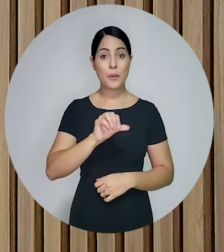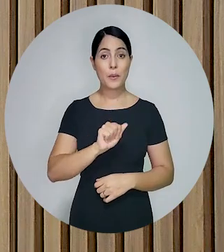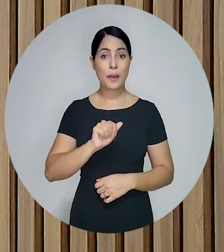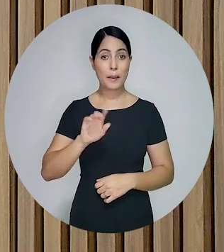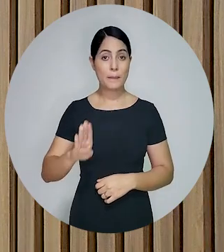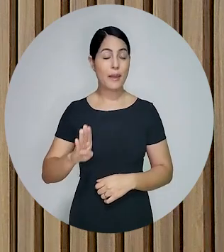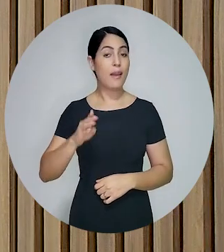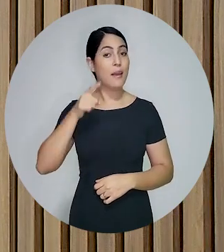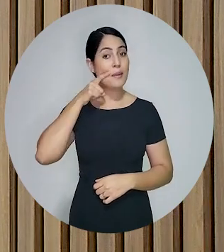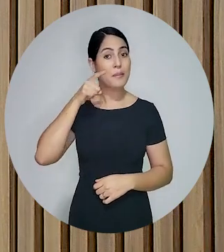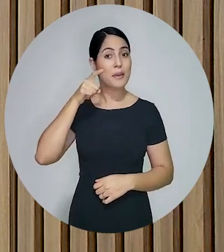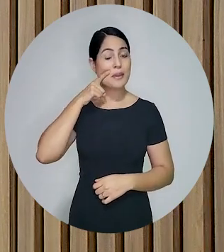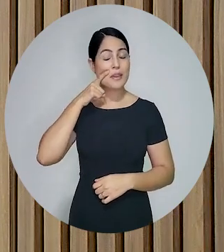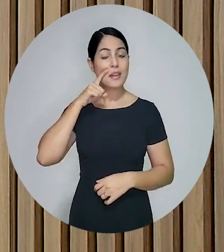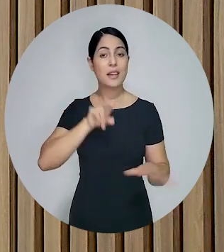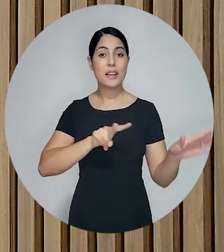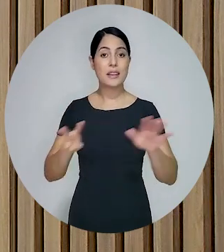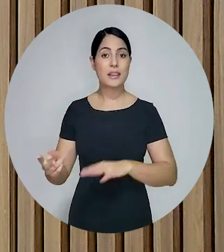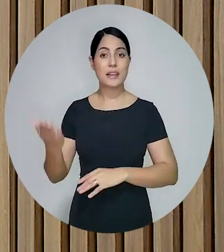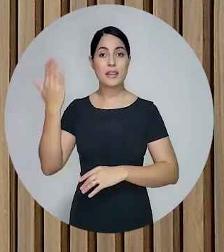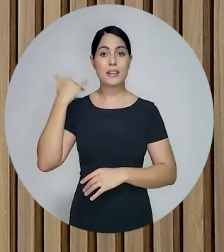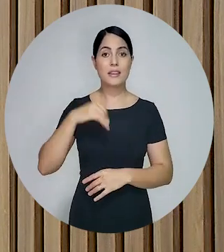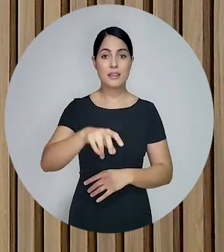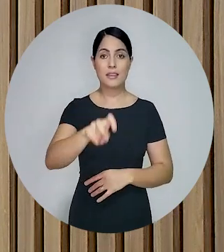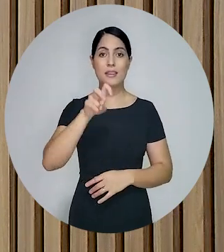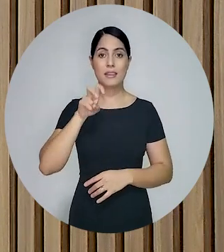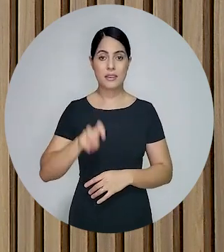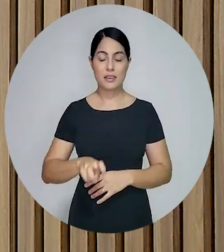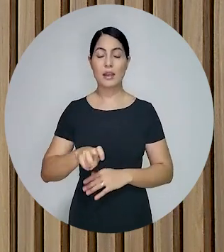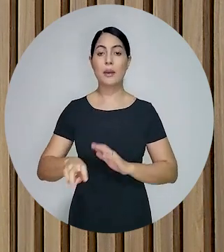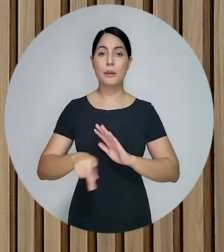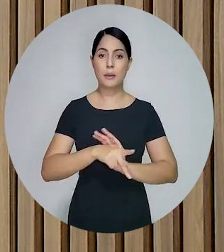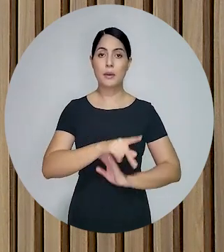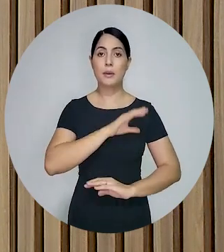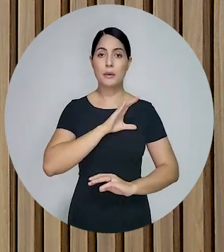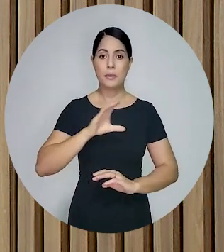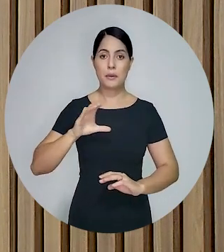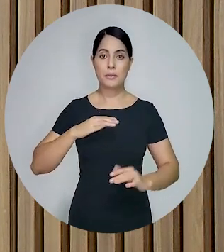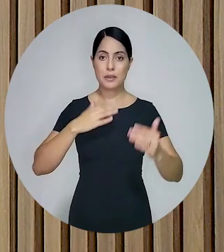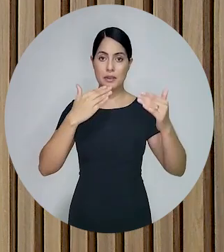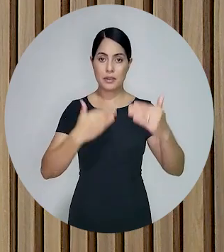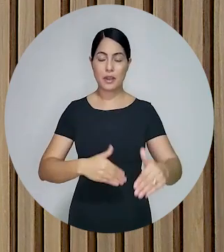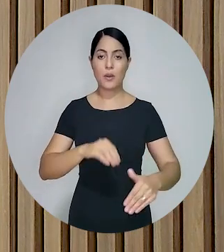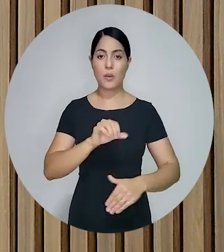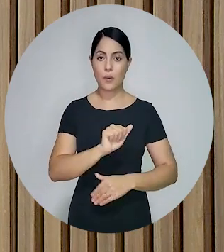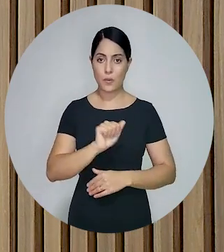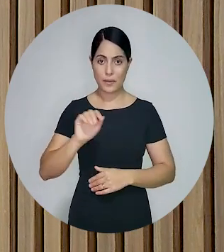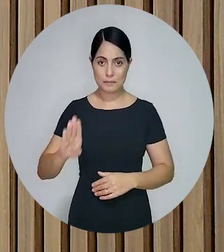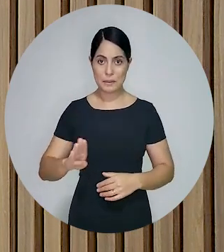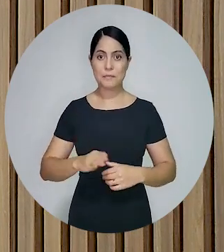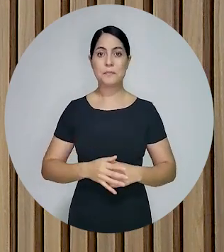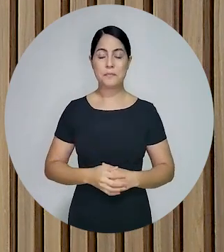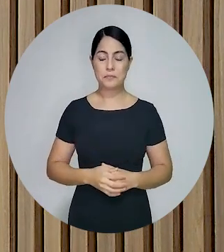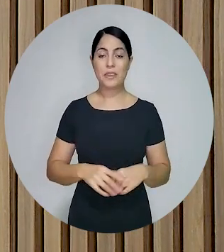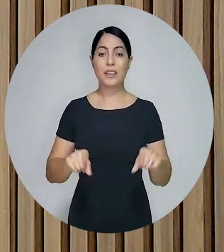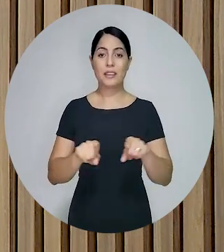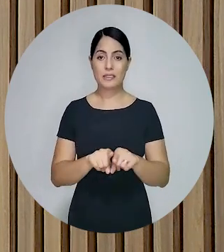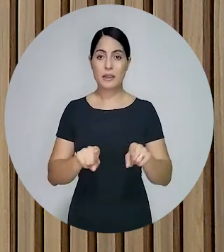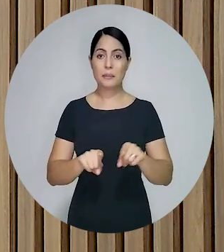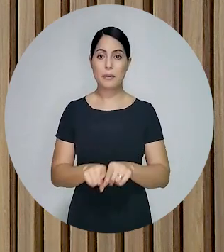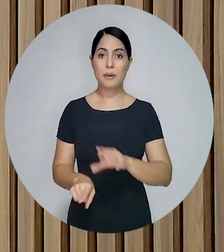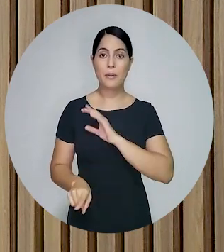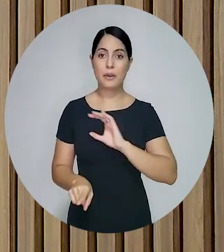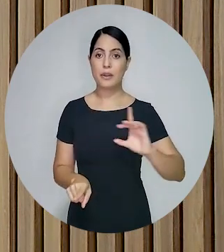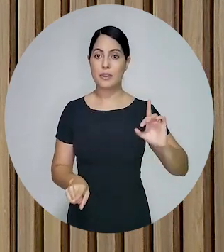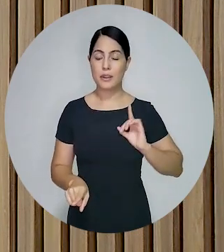OAB, Beto Simonetti, nomeou na última semana o presidente da Comissão Nacional do Exame de Ordem, Marco Aurélio Choi,